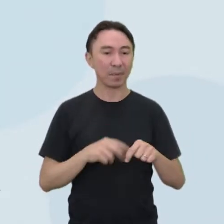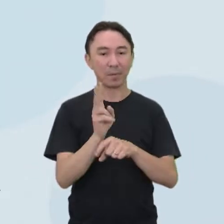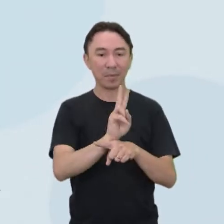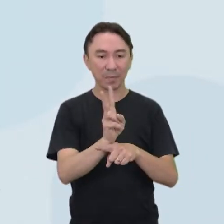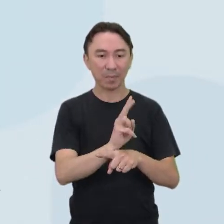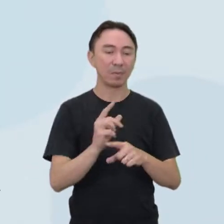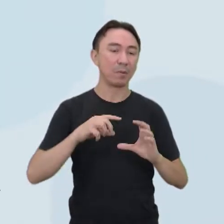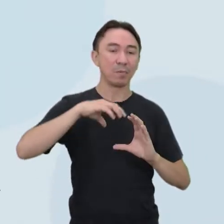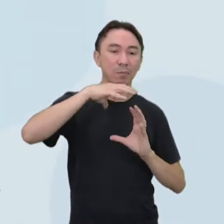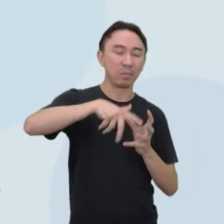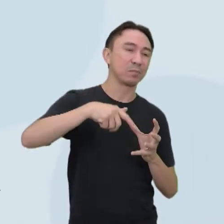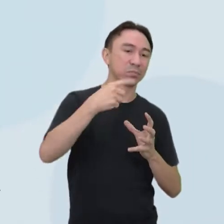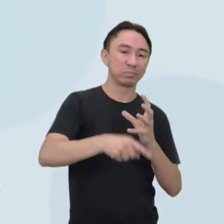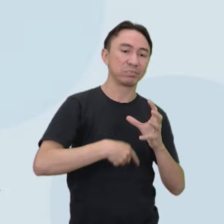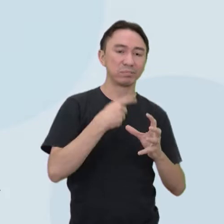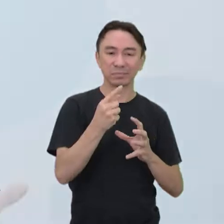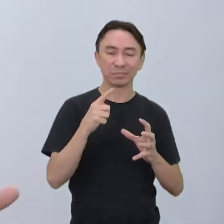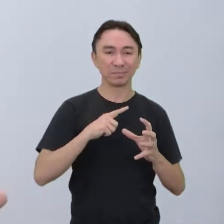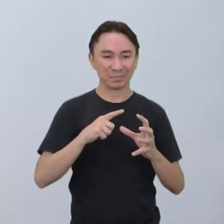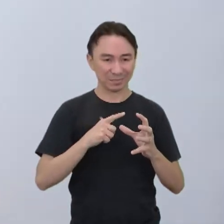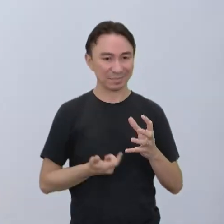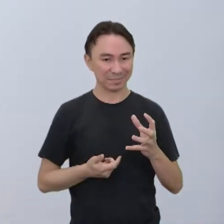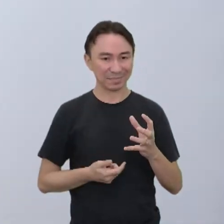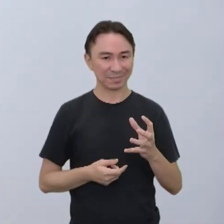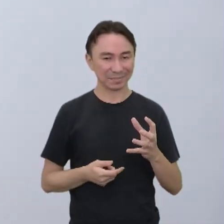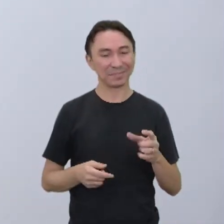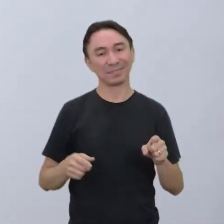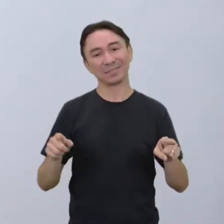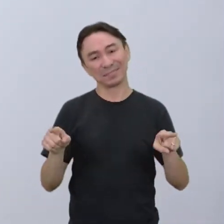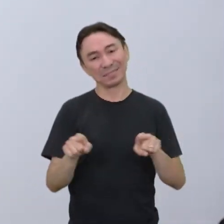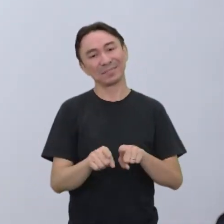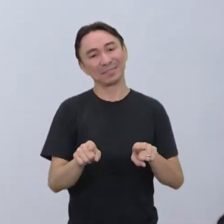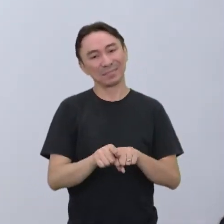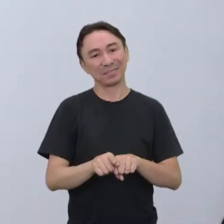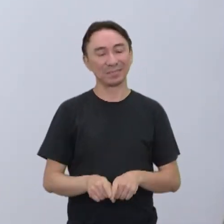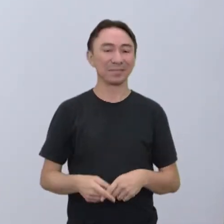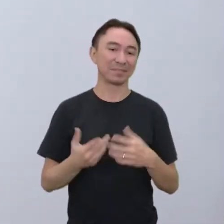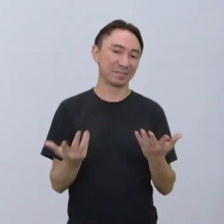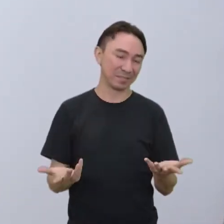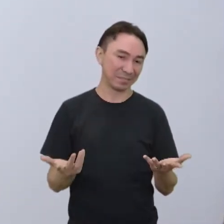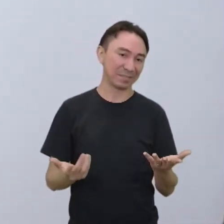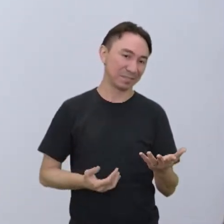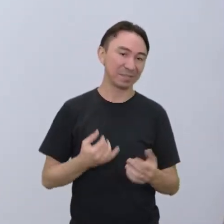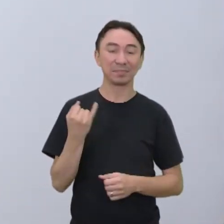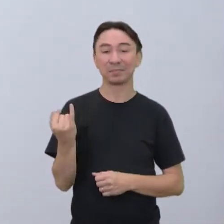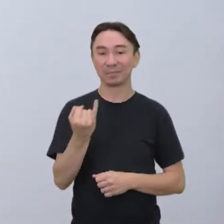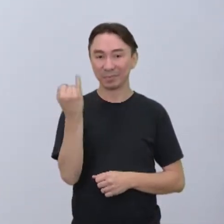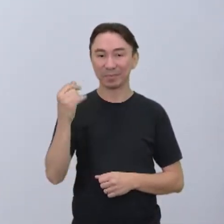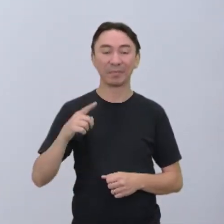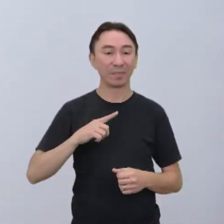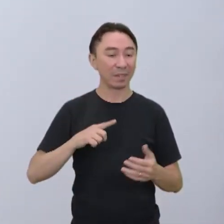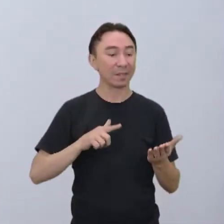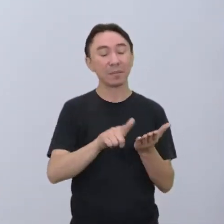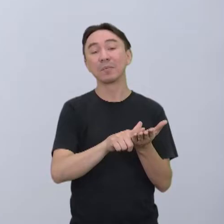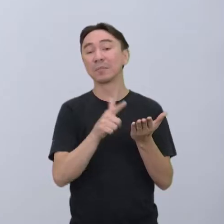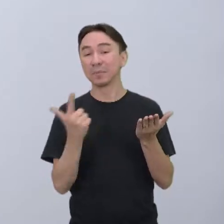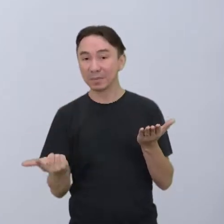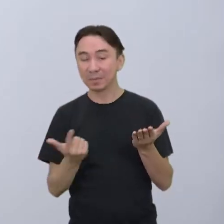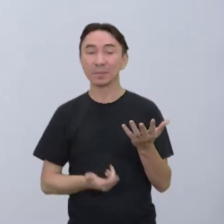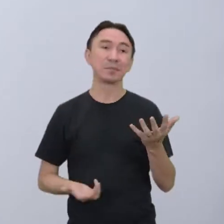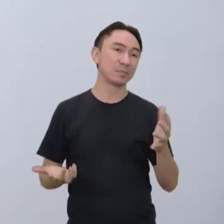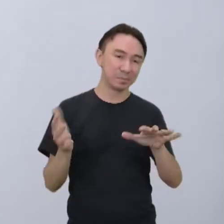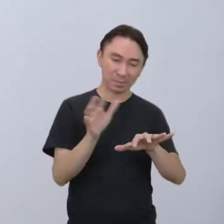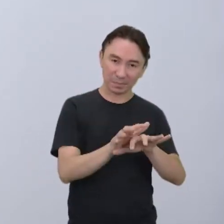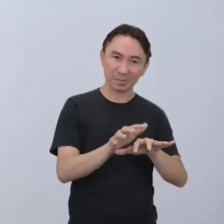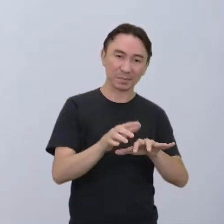falei rápido por quê? Porque a protagonista do jornalismo e inclusão nos esportes, jornalismo e inclusão nos esportes,